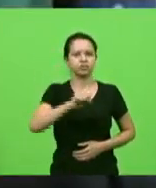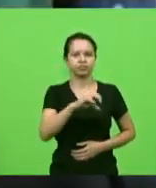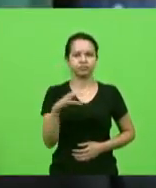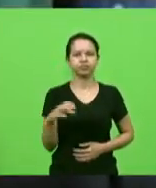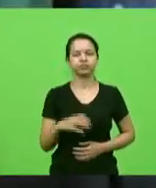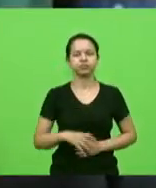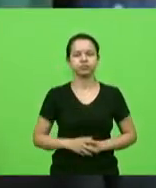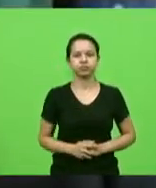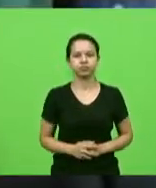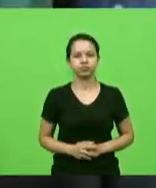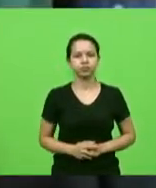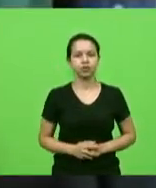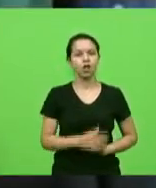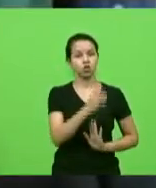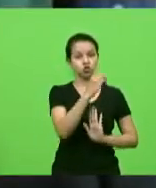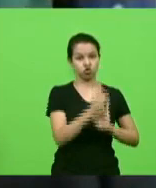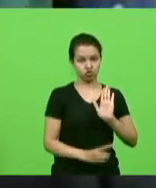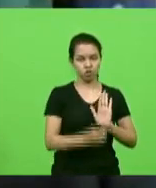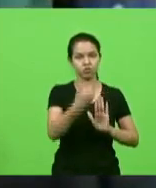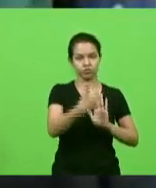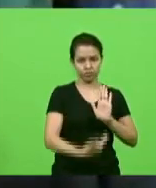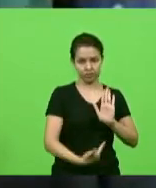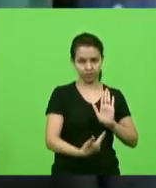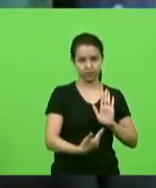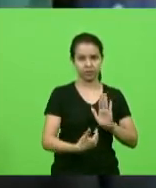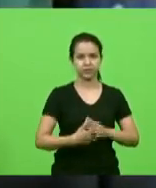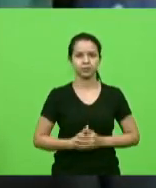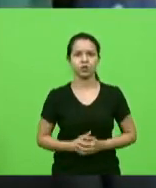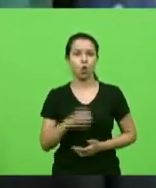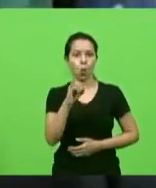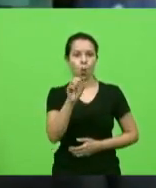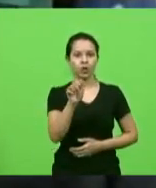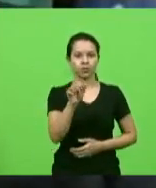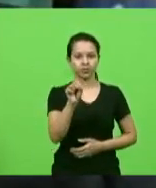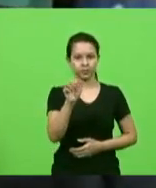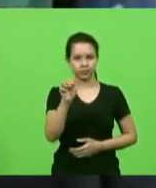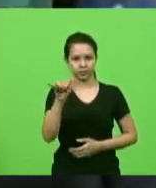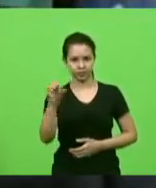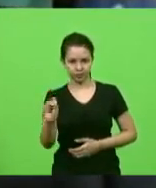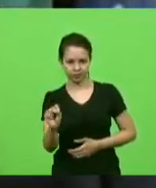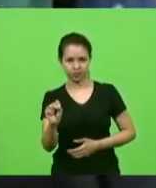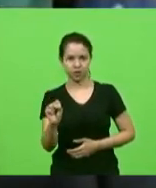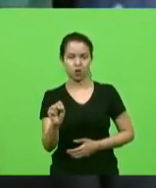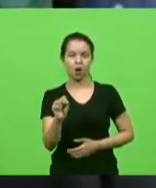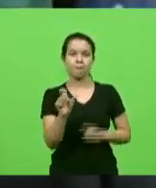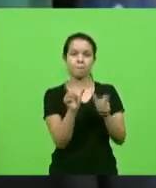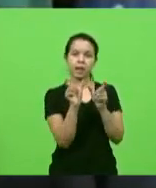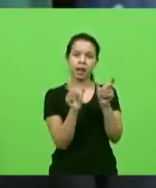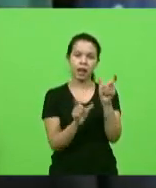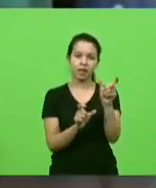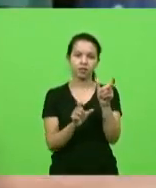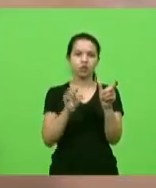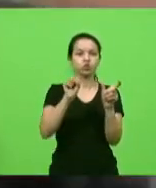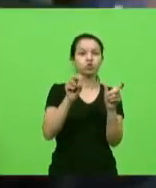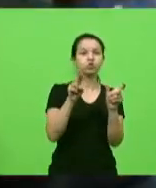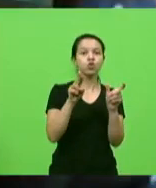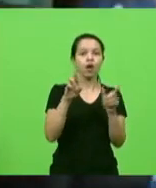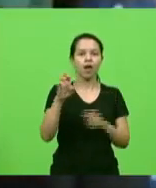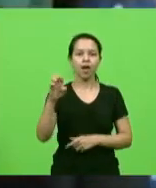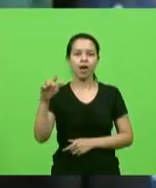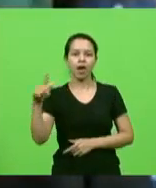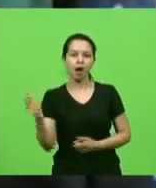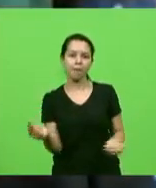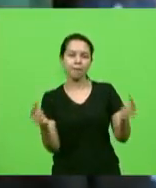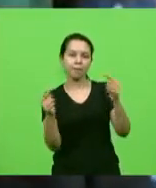e de acordo com dicionário o alho ou azuis ou temos surreal significa aquilo que